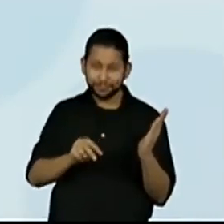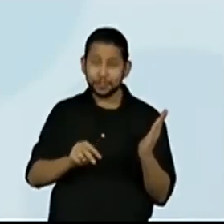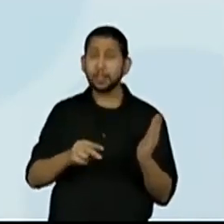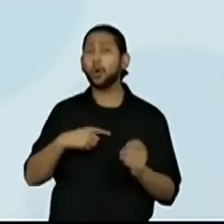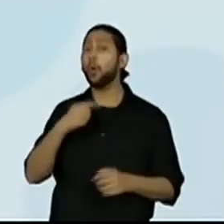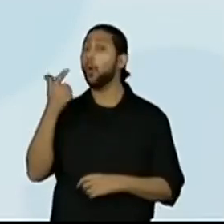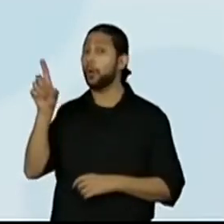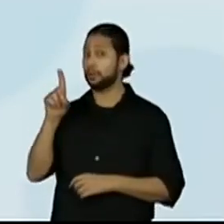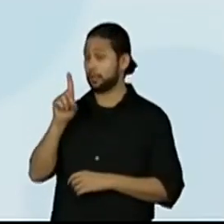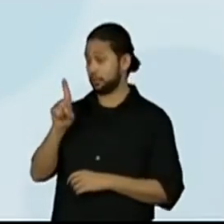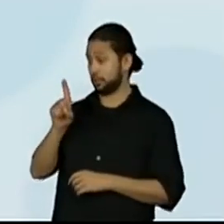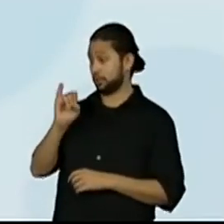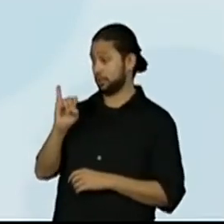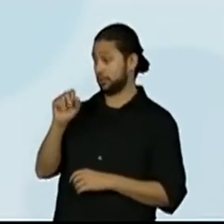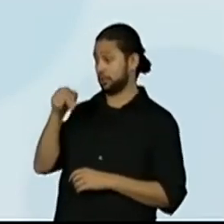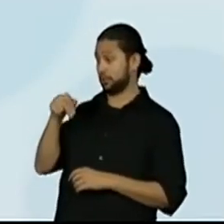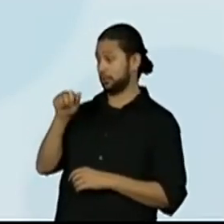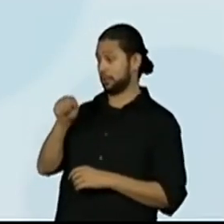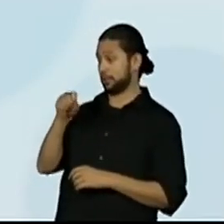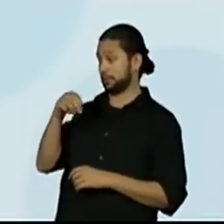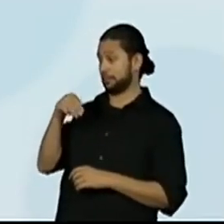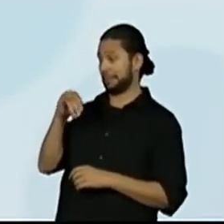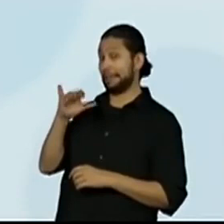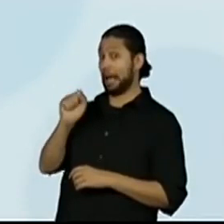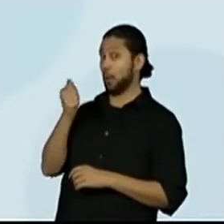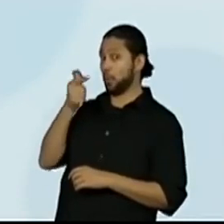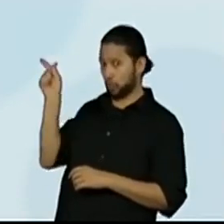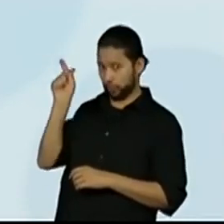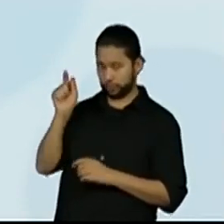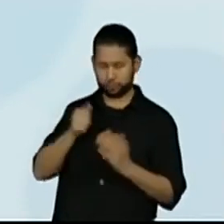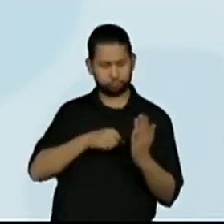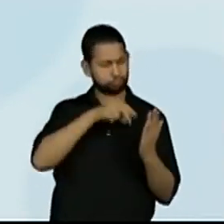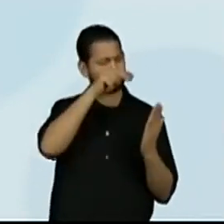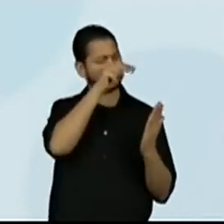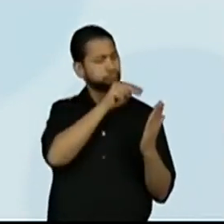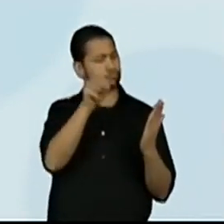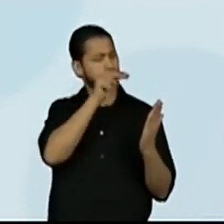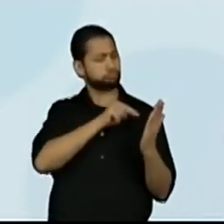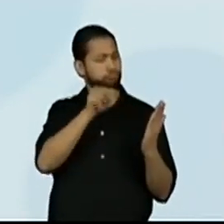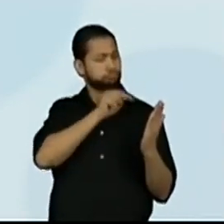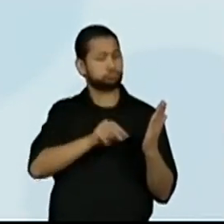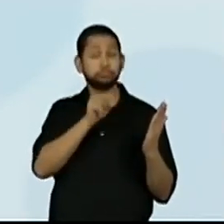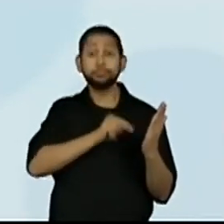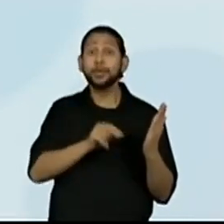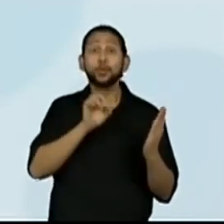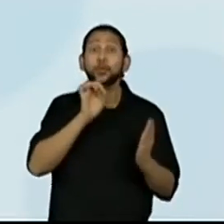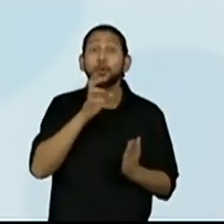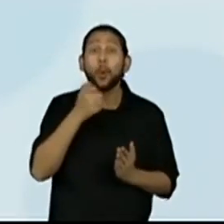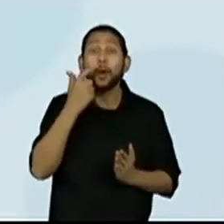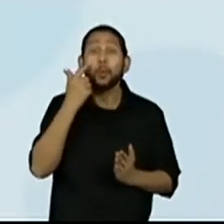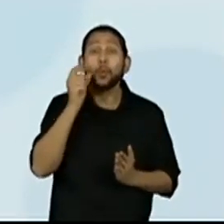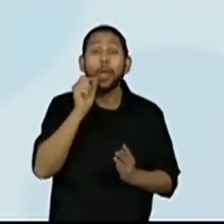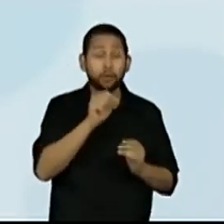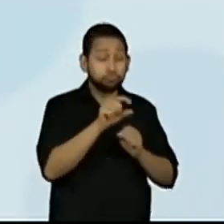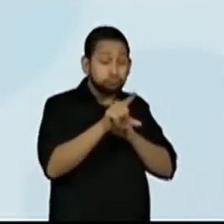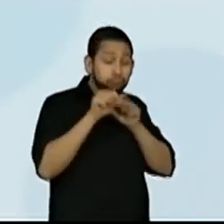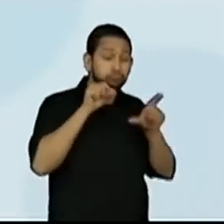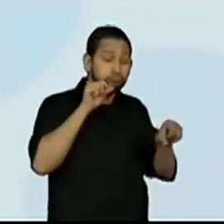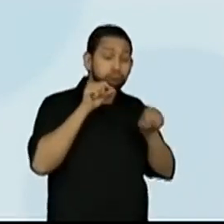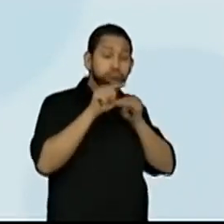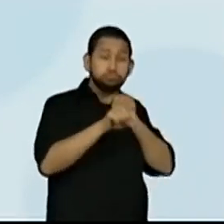da leitura dinâmica. A leitura rápida, o objetivo é extrair do texto o que é importante. Por exemplo, eu estou diante de um